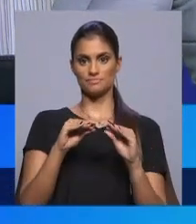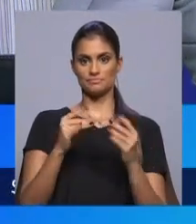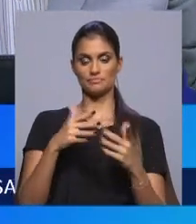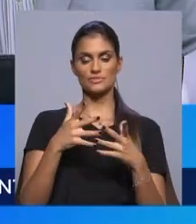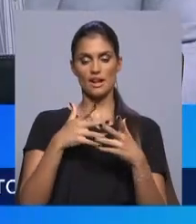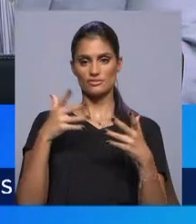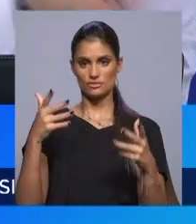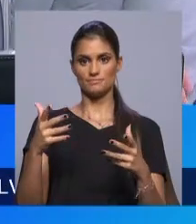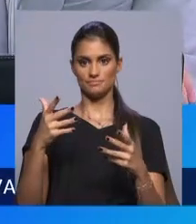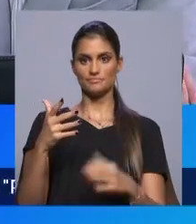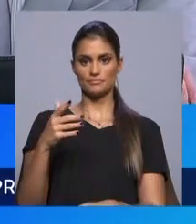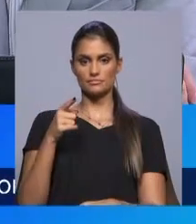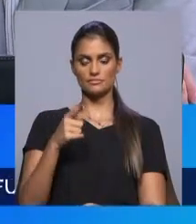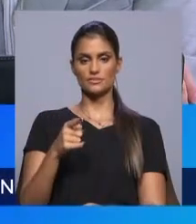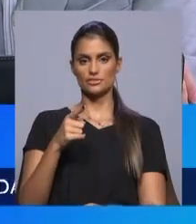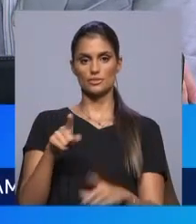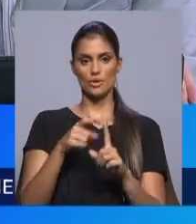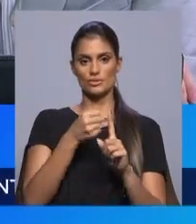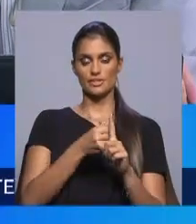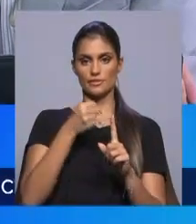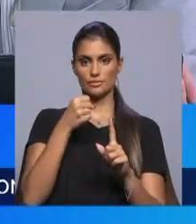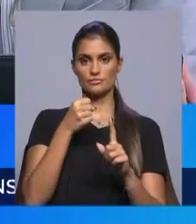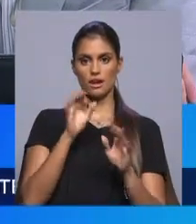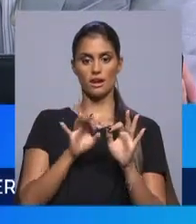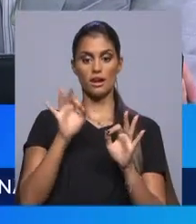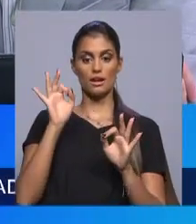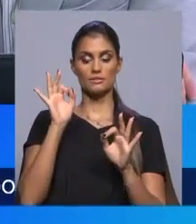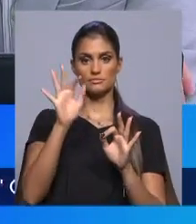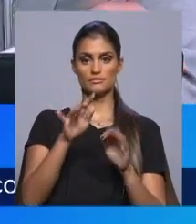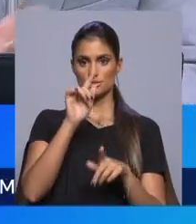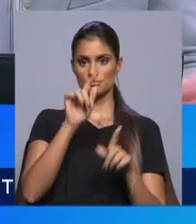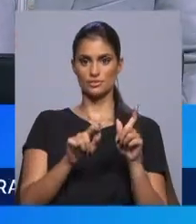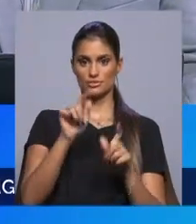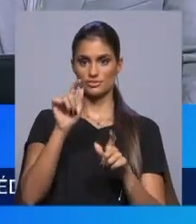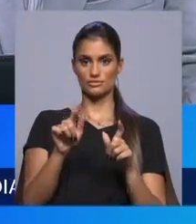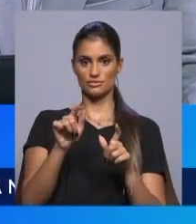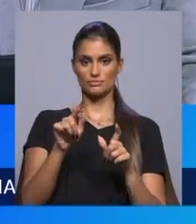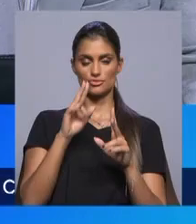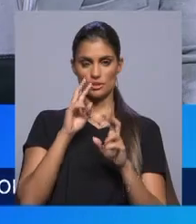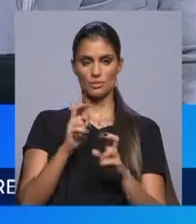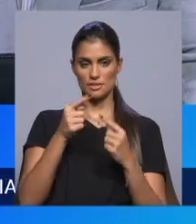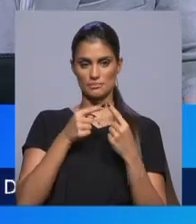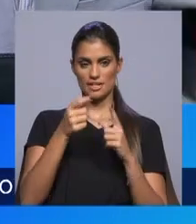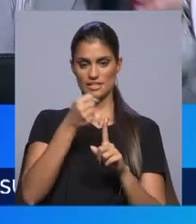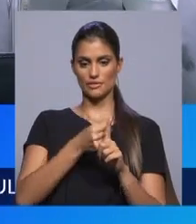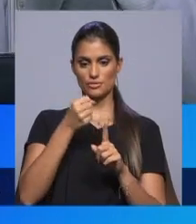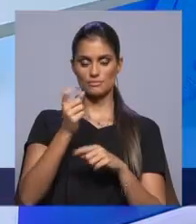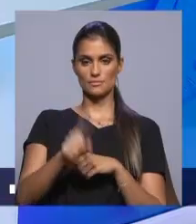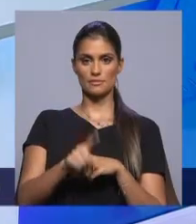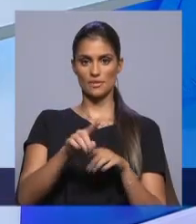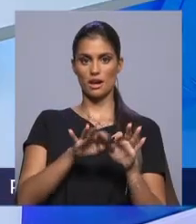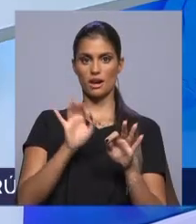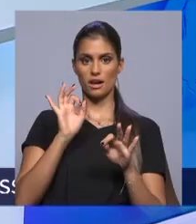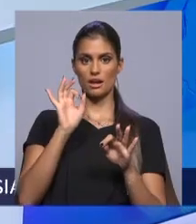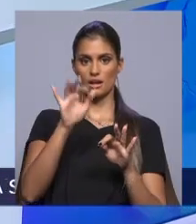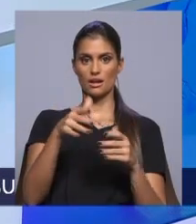muito grandes. E, portanto, isto é mais um desafio que lança para os astrónomos planetários. É uma semana cheia de desafios e a sugestão,